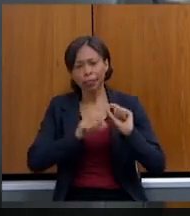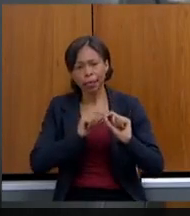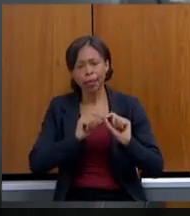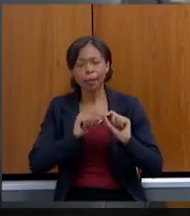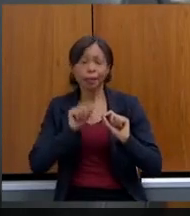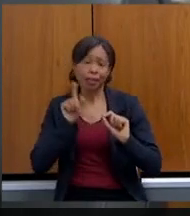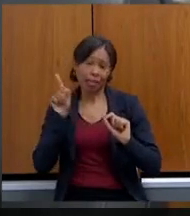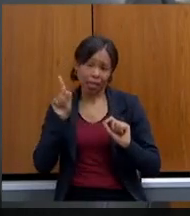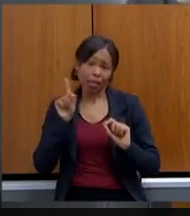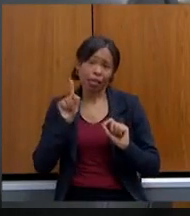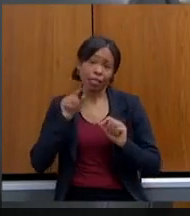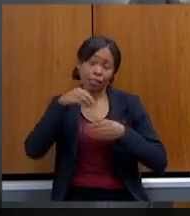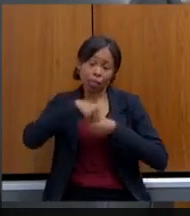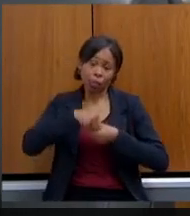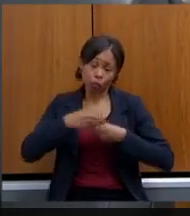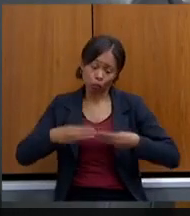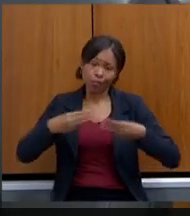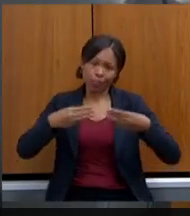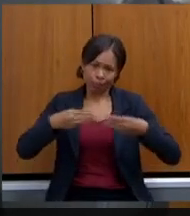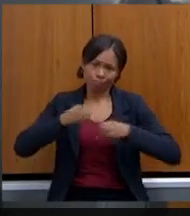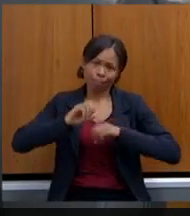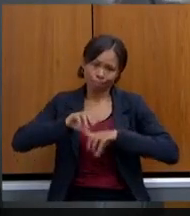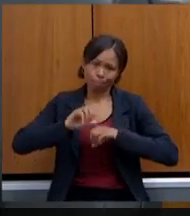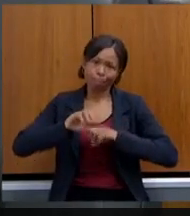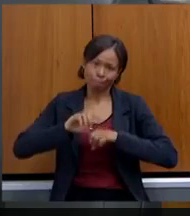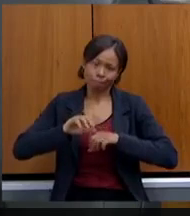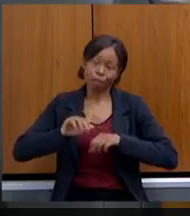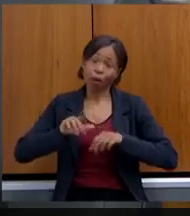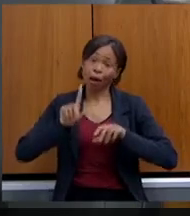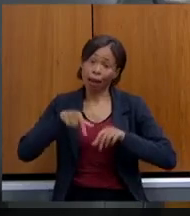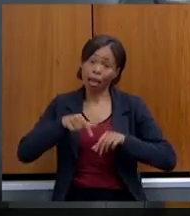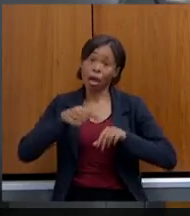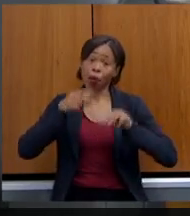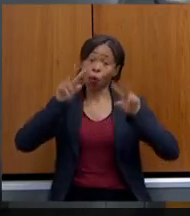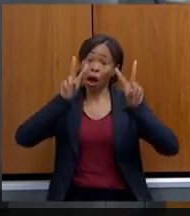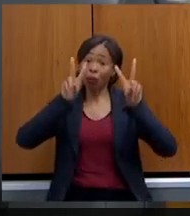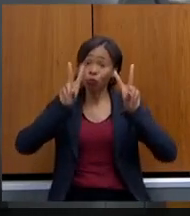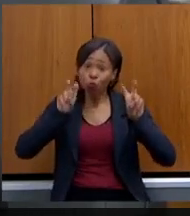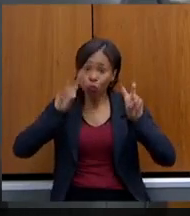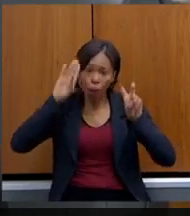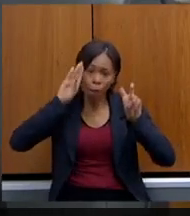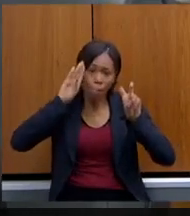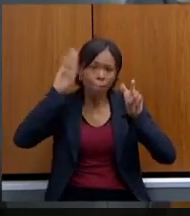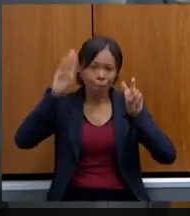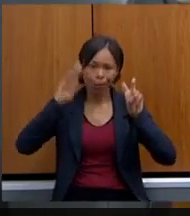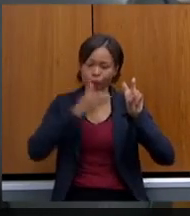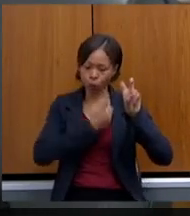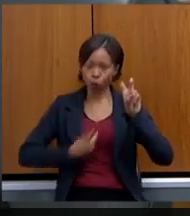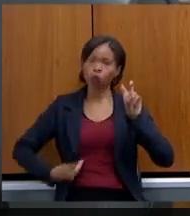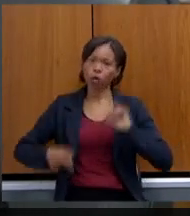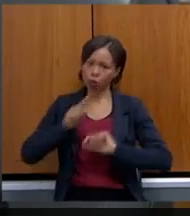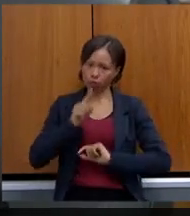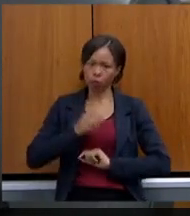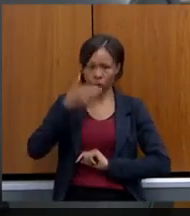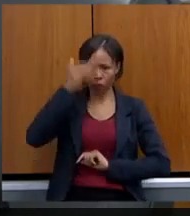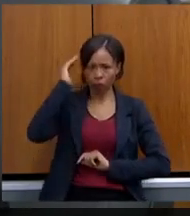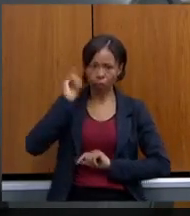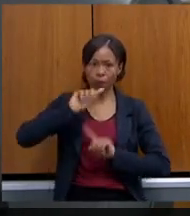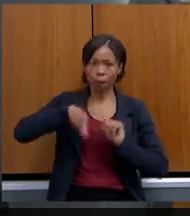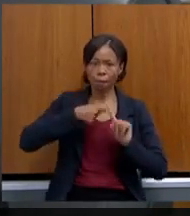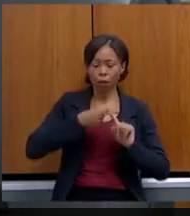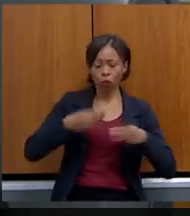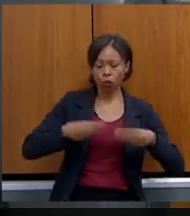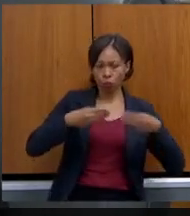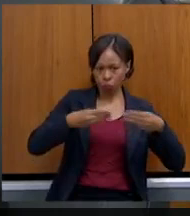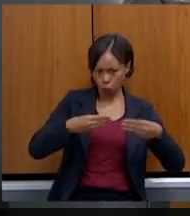no Ministério da Educação é o maior assunto assunto mais frequente que o governador Romeu Zema e eu temos diretamente com o ministro Milton